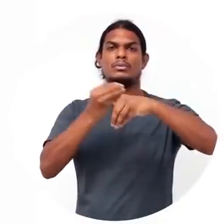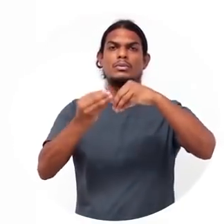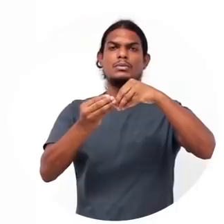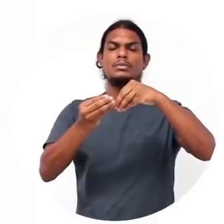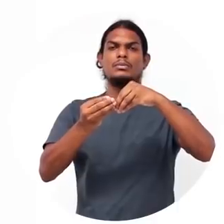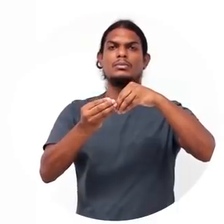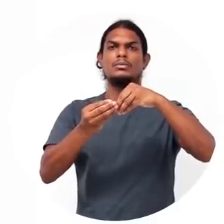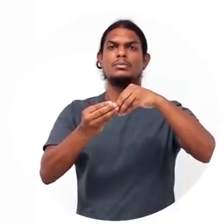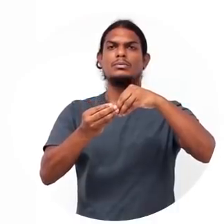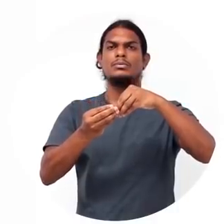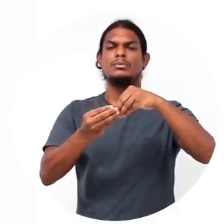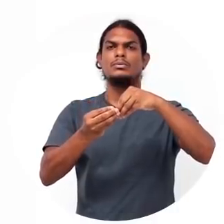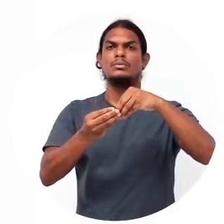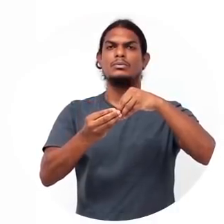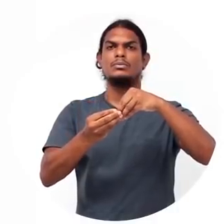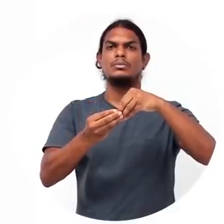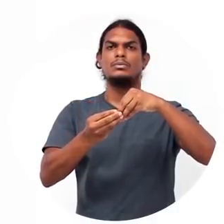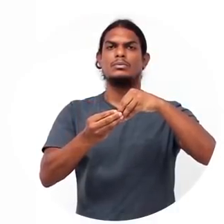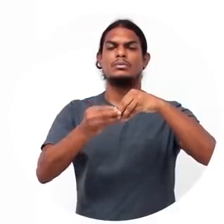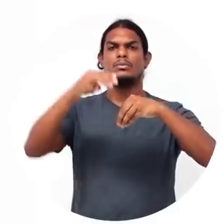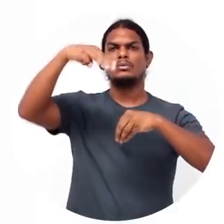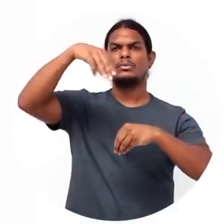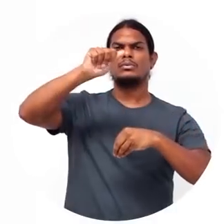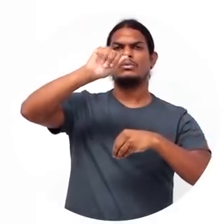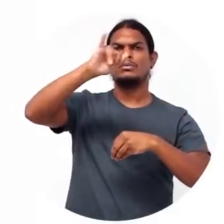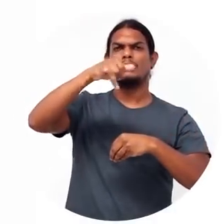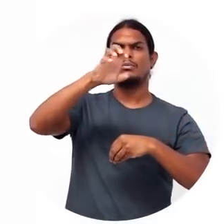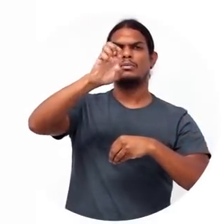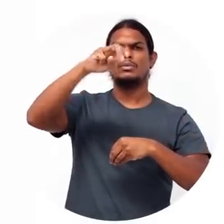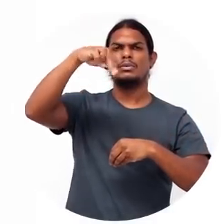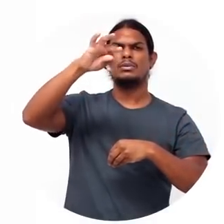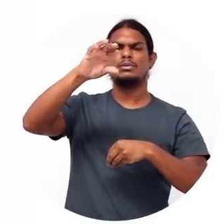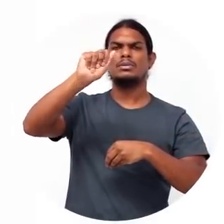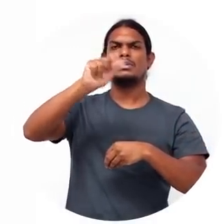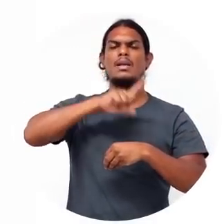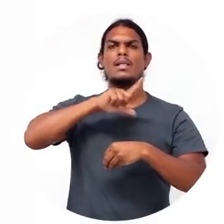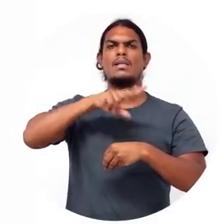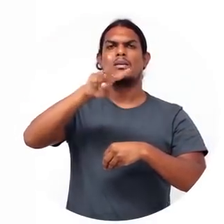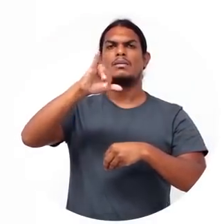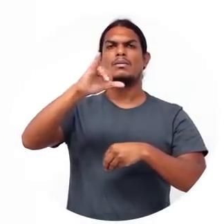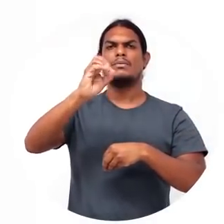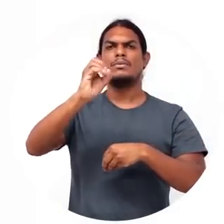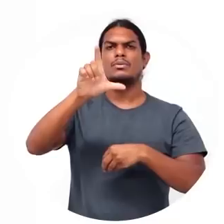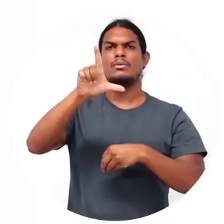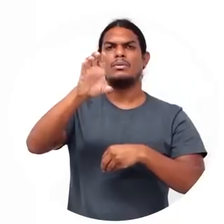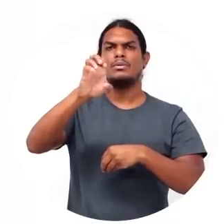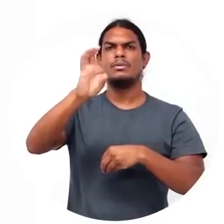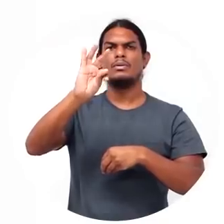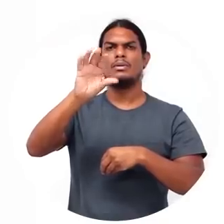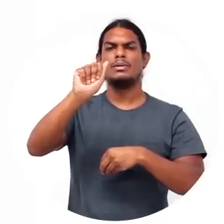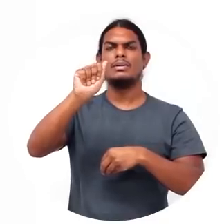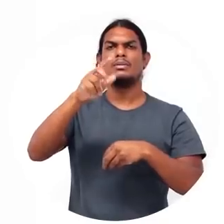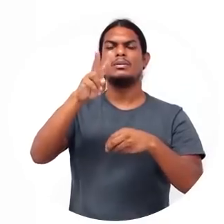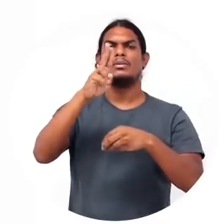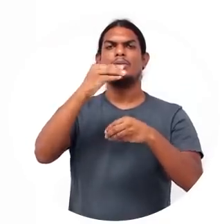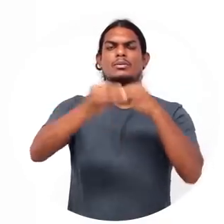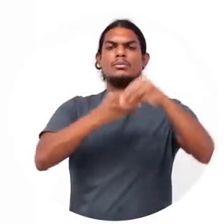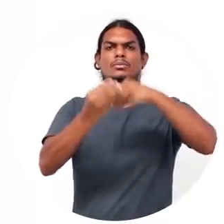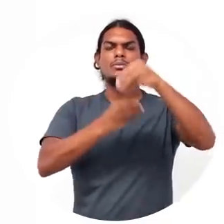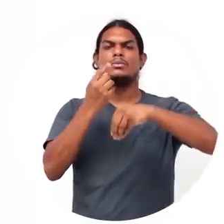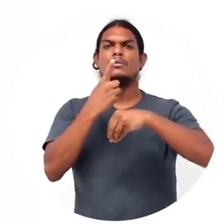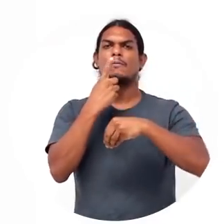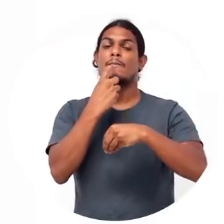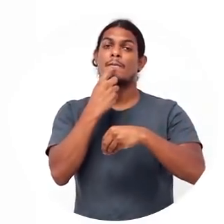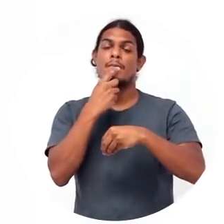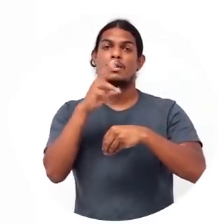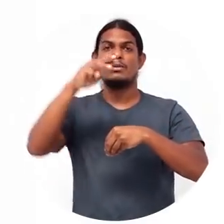azul celeste. Se eu misturo o azul com o magenta, eu tenho o violeta. E por último, quando eu misturo o vermelho com o magenta,